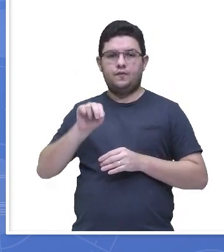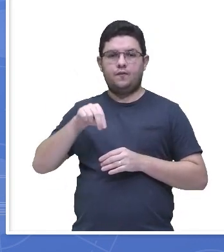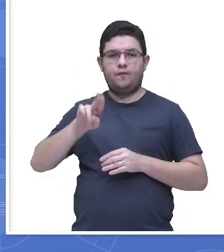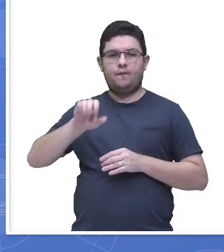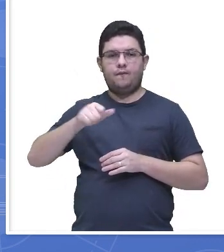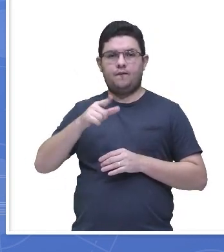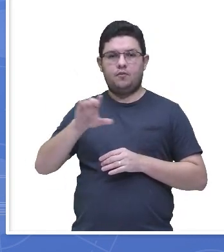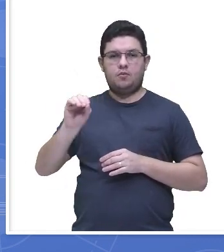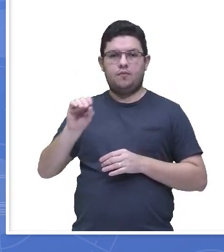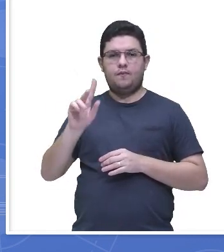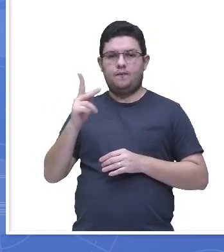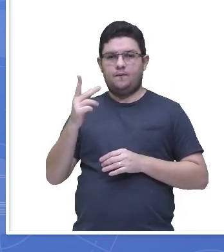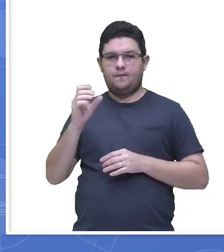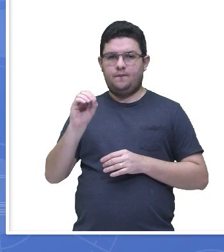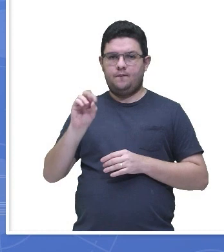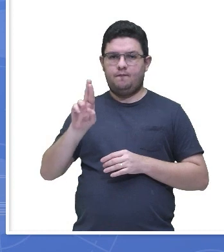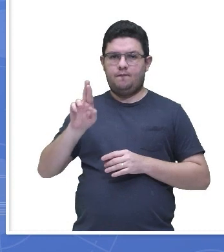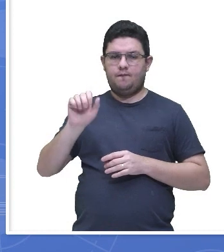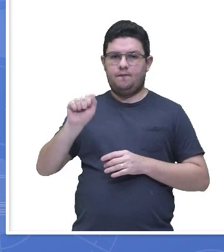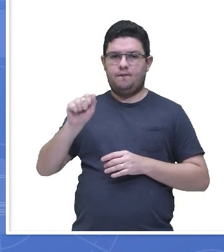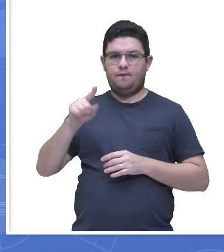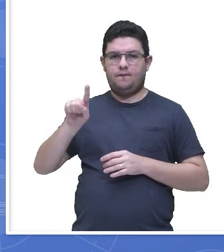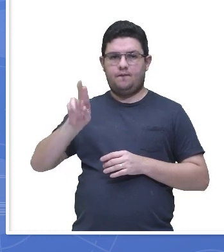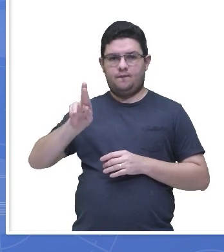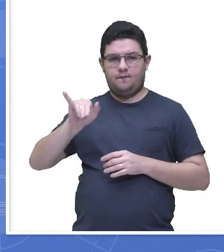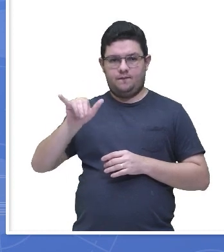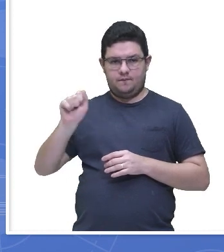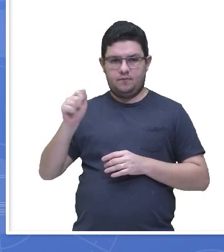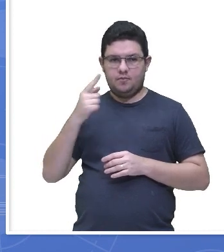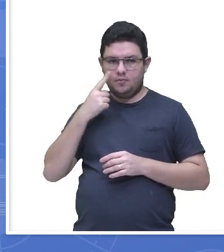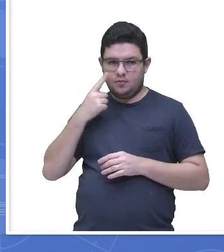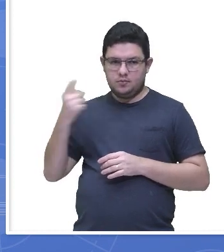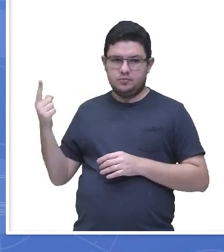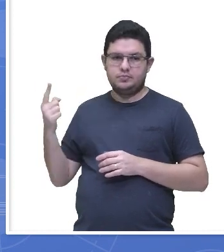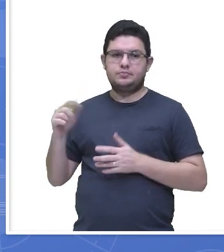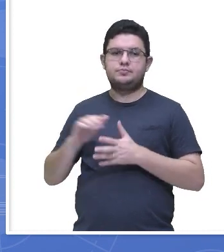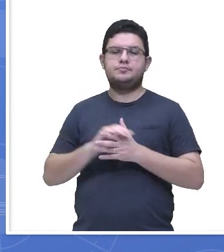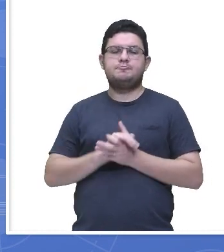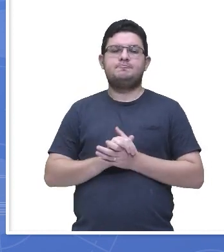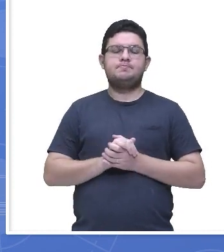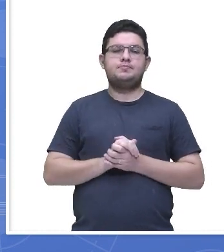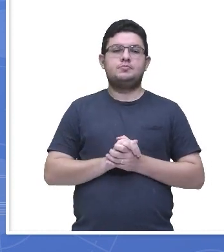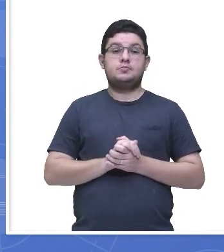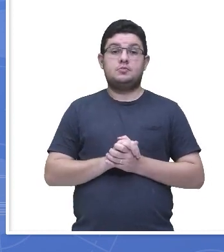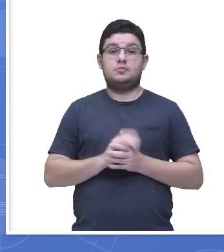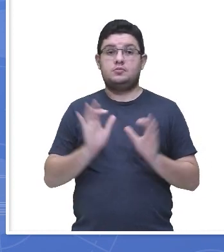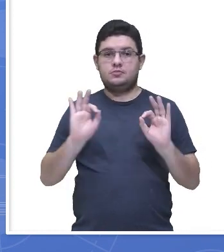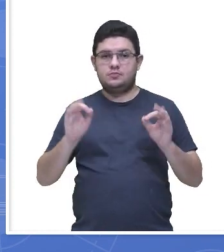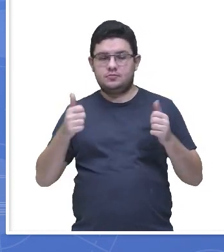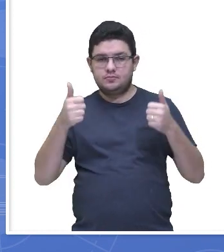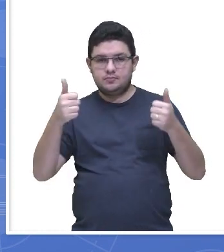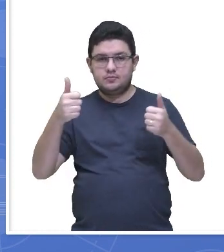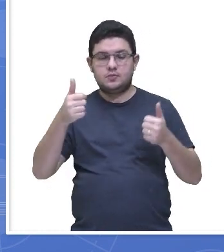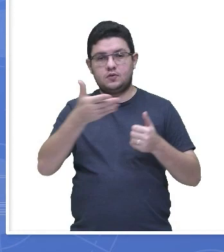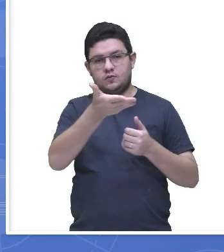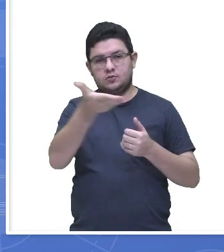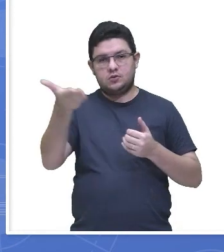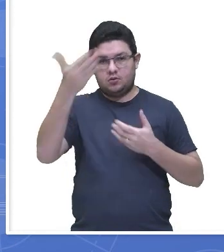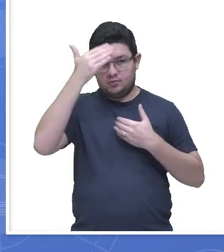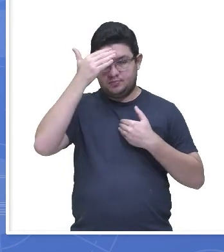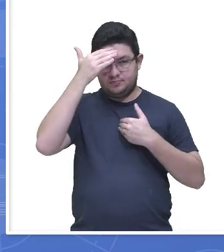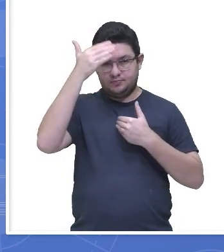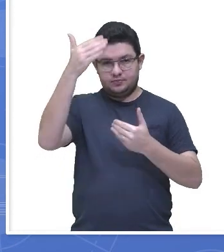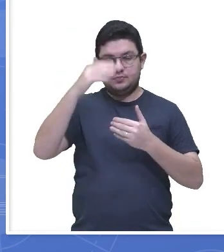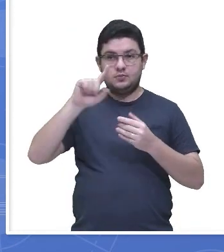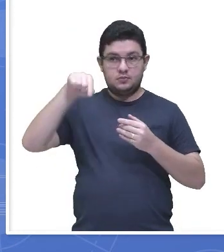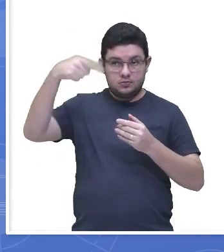aqui na resposta da letra B, S igual a 8 mais 2 vezes T. Muito bem, pessoal, agradeço a participação de todos e